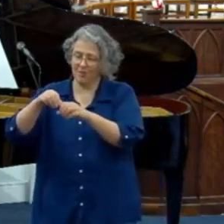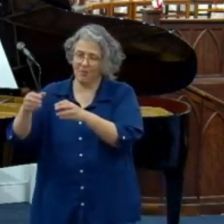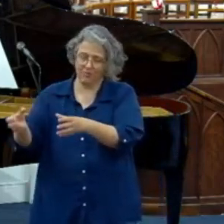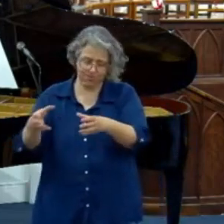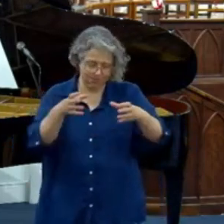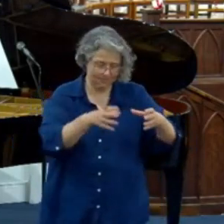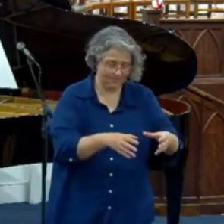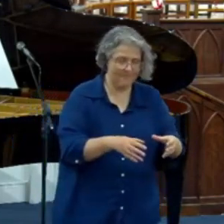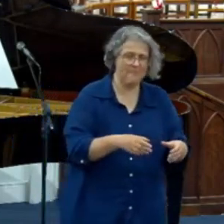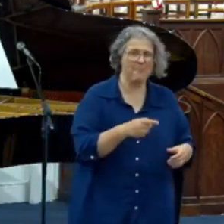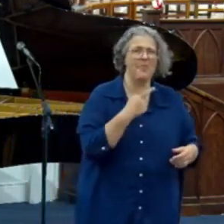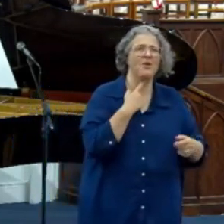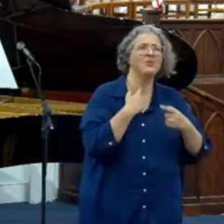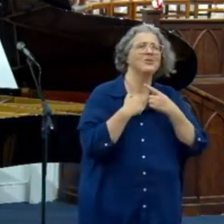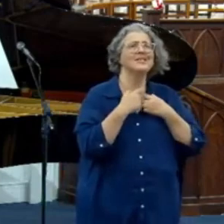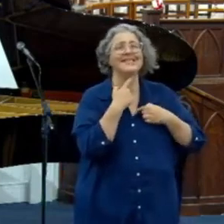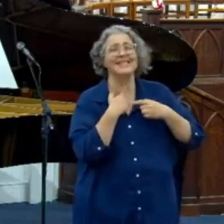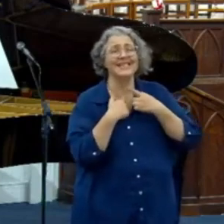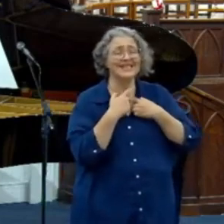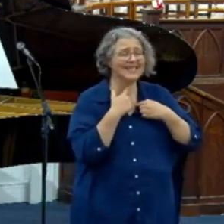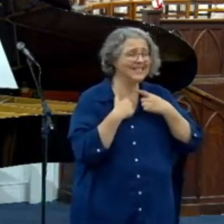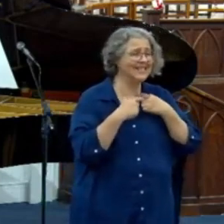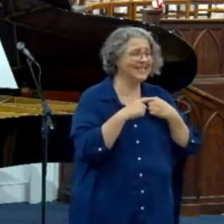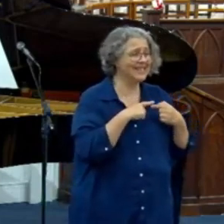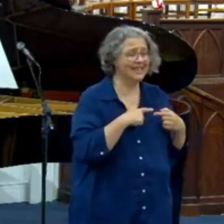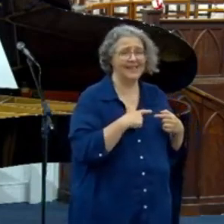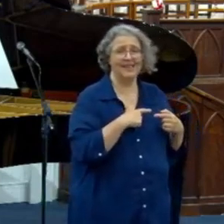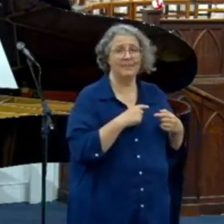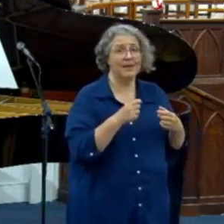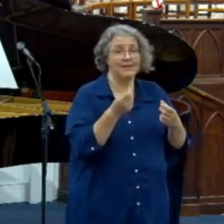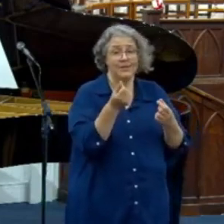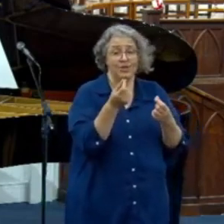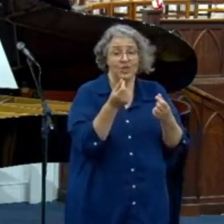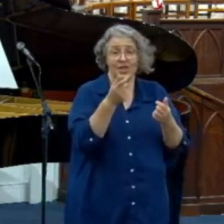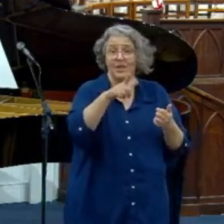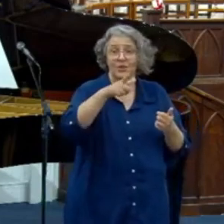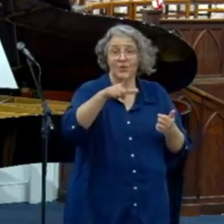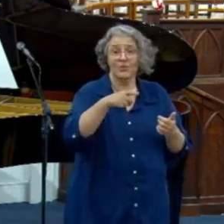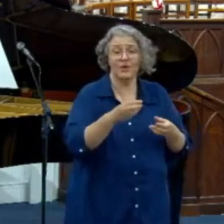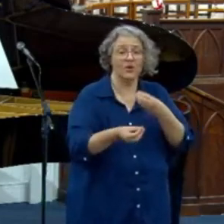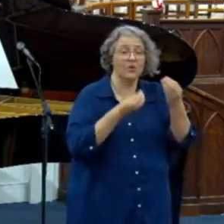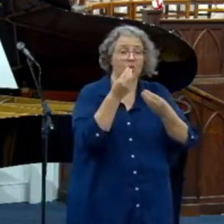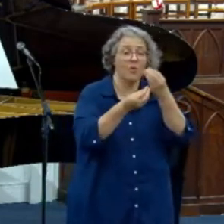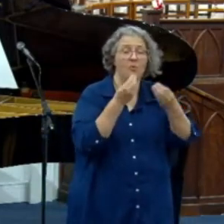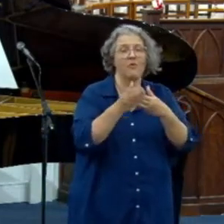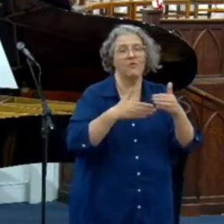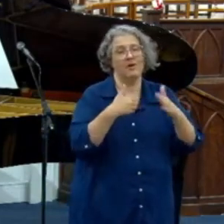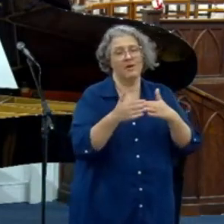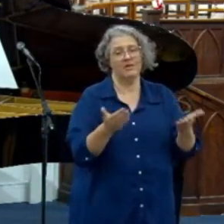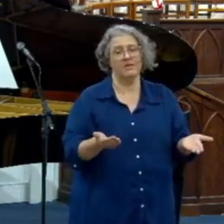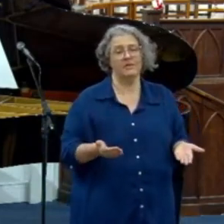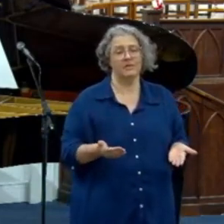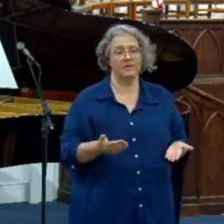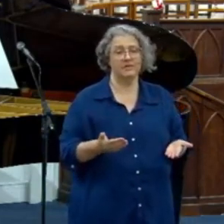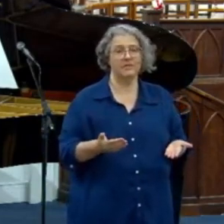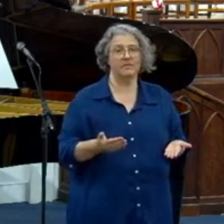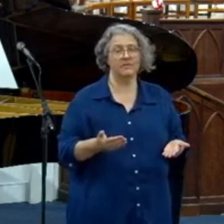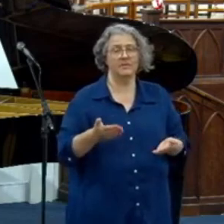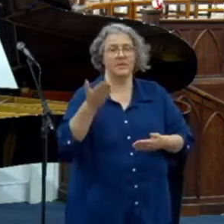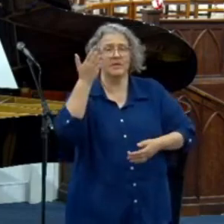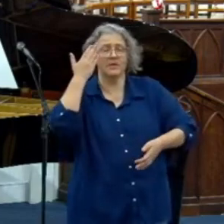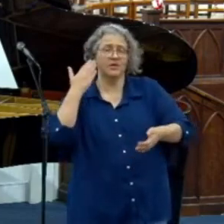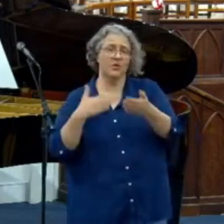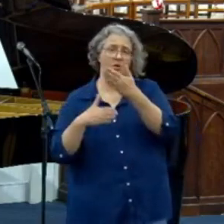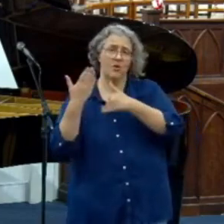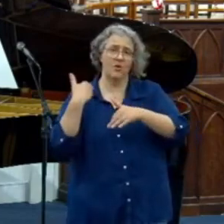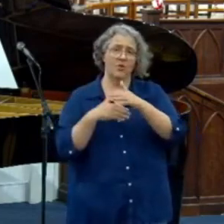tenho sede, mas eu não tenho com o que comprar, como faço? Notem que Isaías, lá atrás, num tempo antigo,